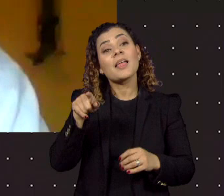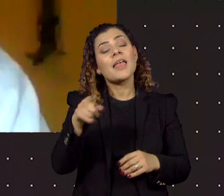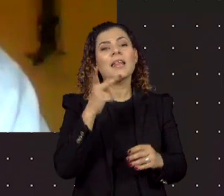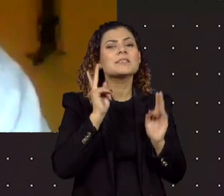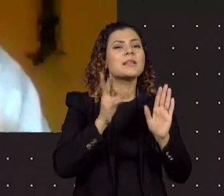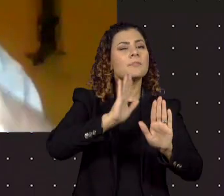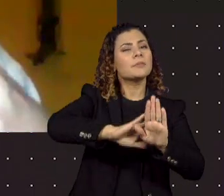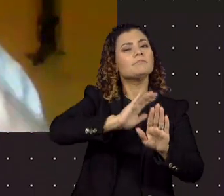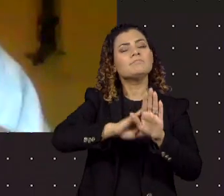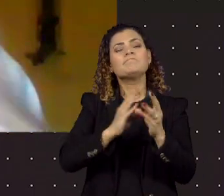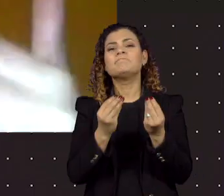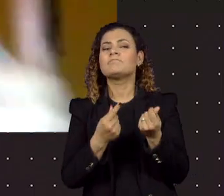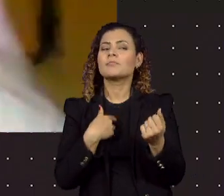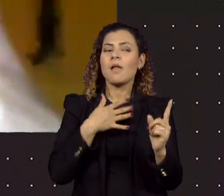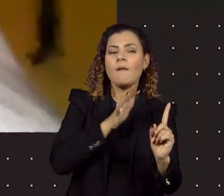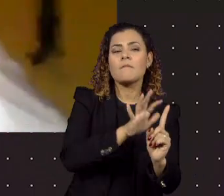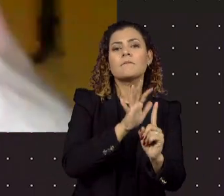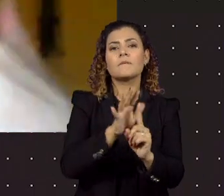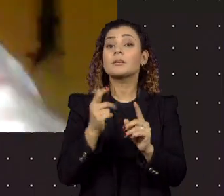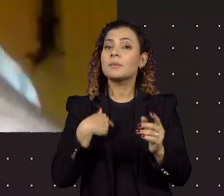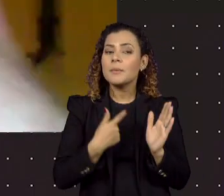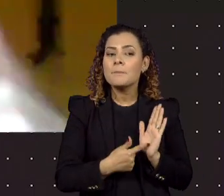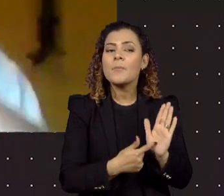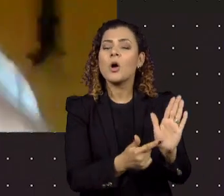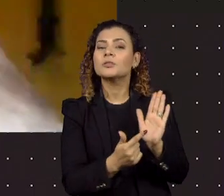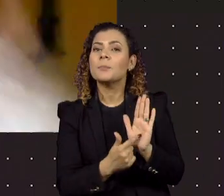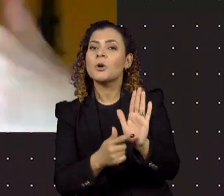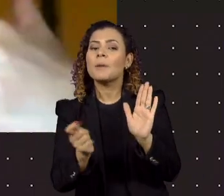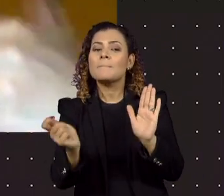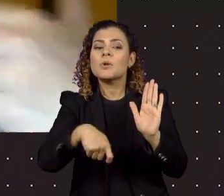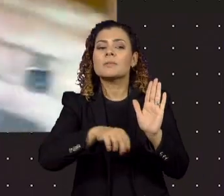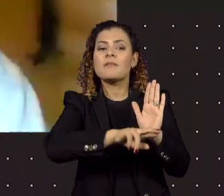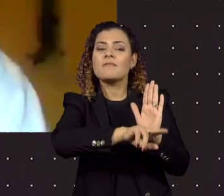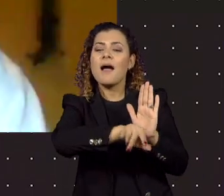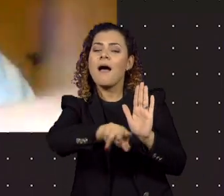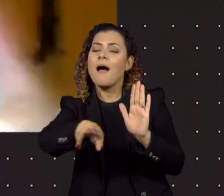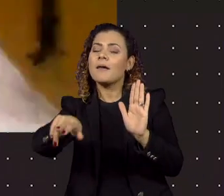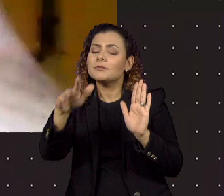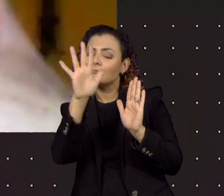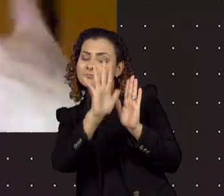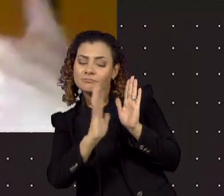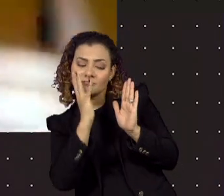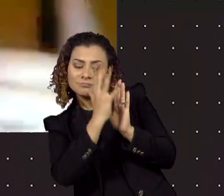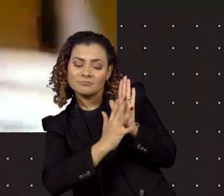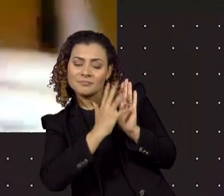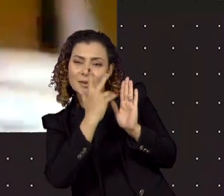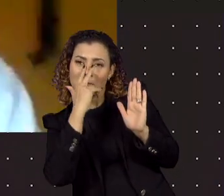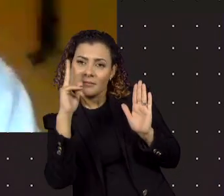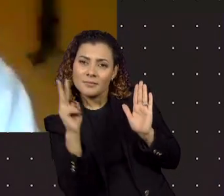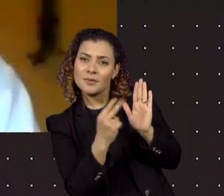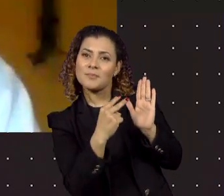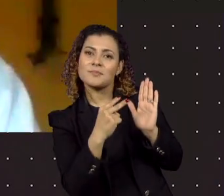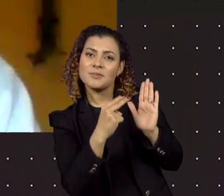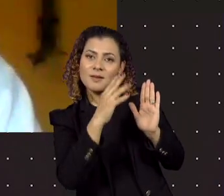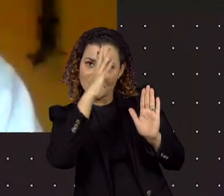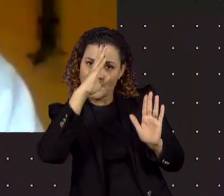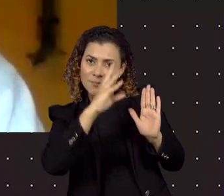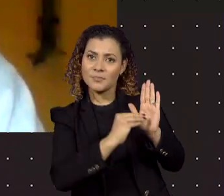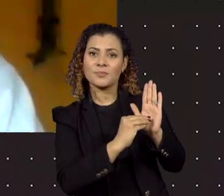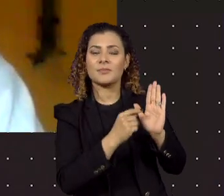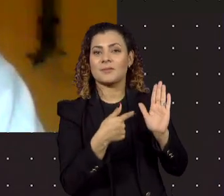sugestivo, ele apresenta muitas possibilidades interpretativas para o ator e para a atriz,